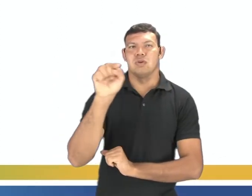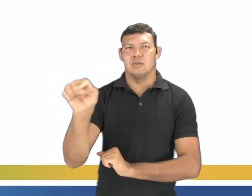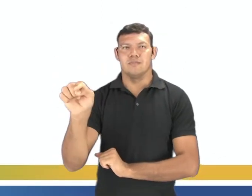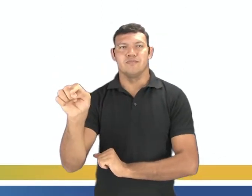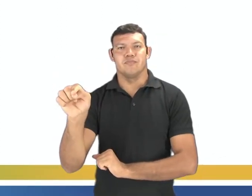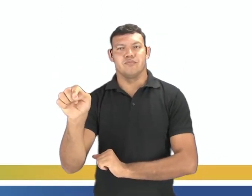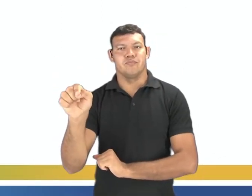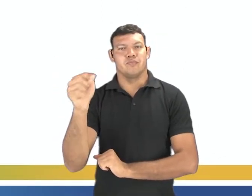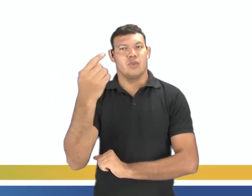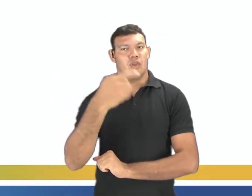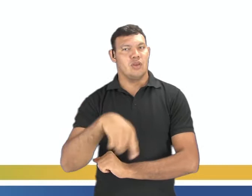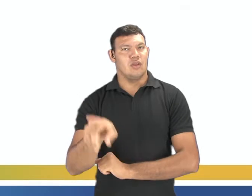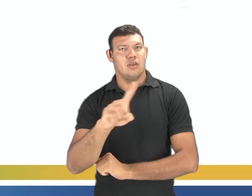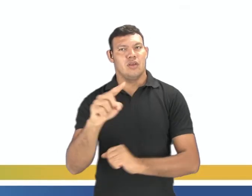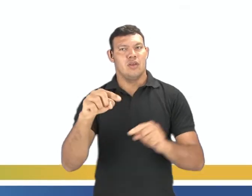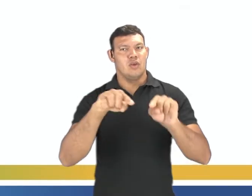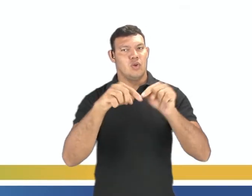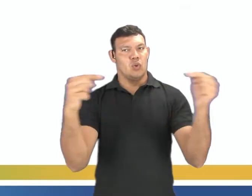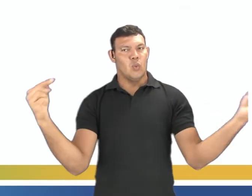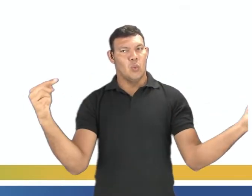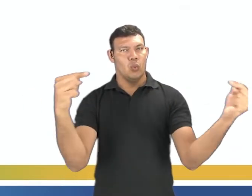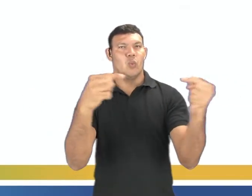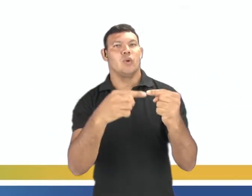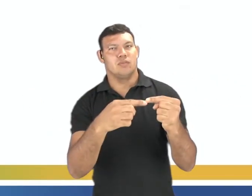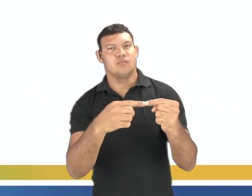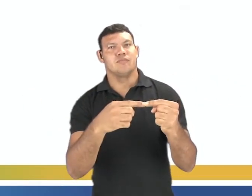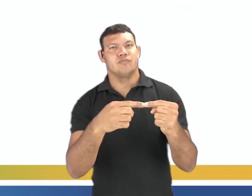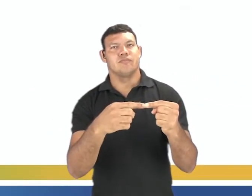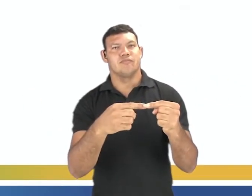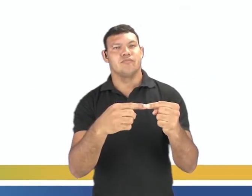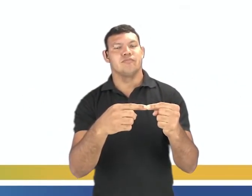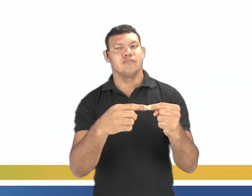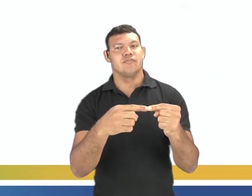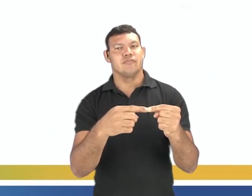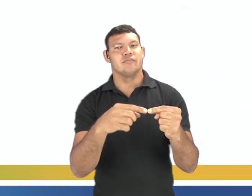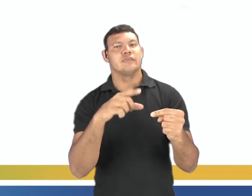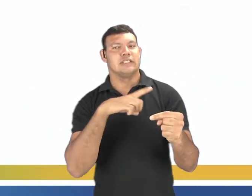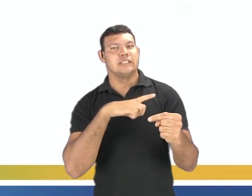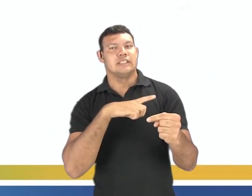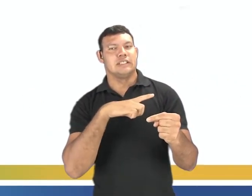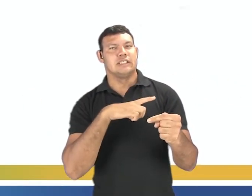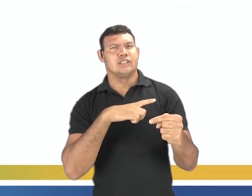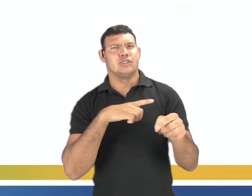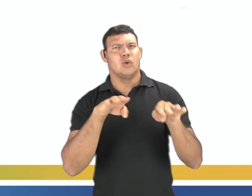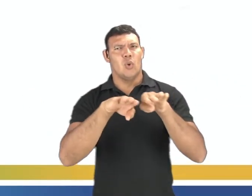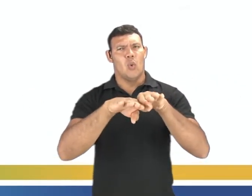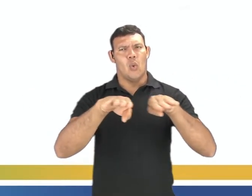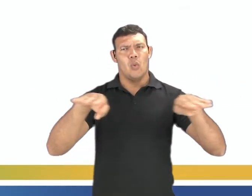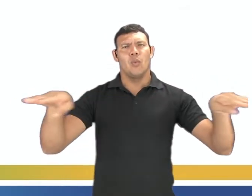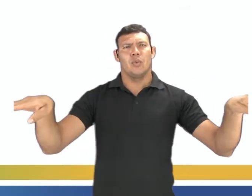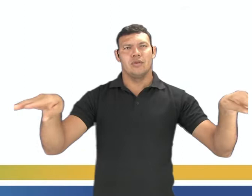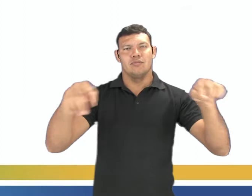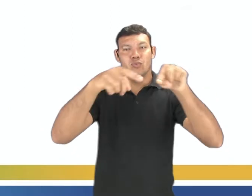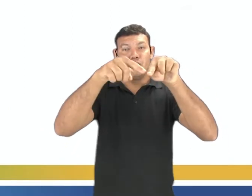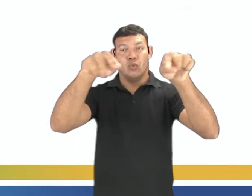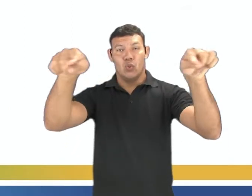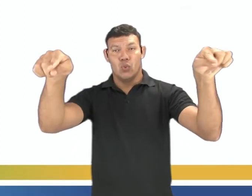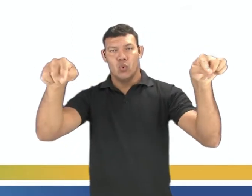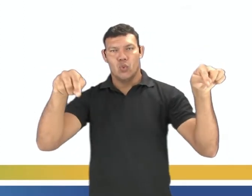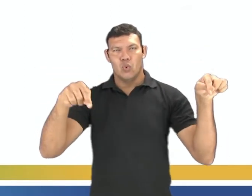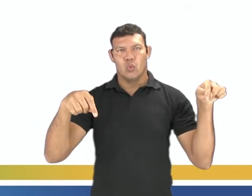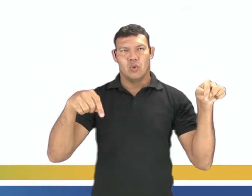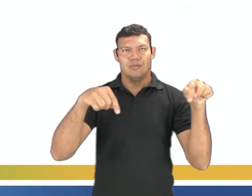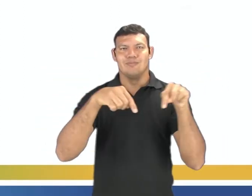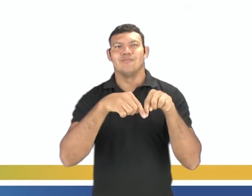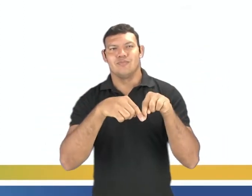colineares determina um único plano então vejam na imagem nós temos um plano